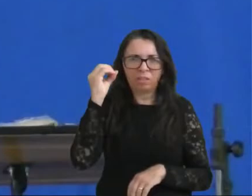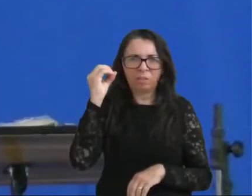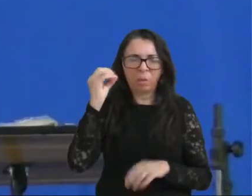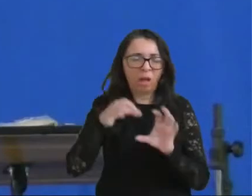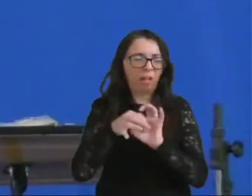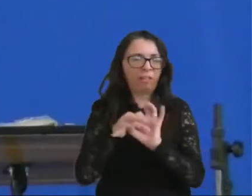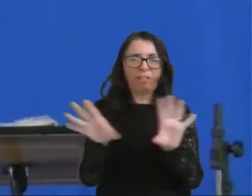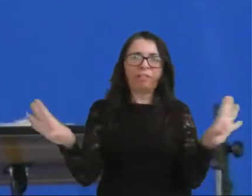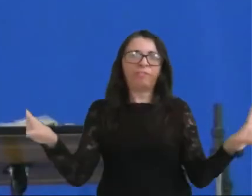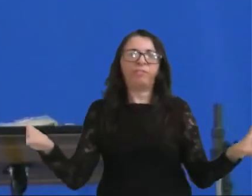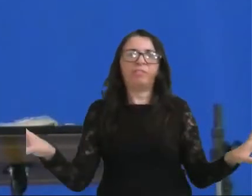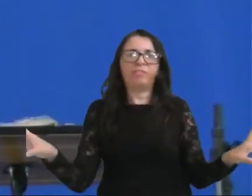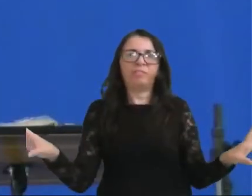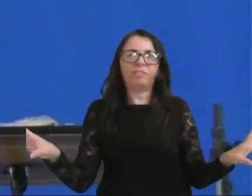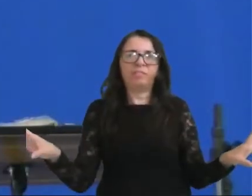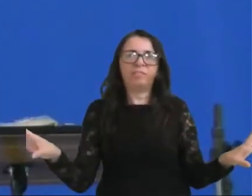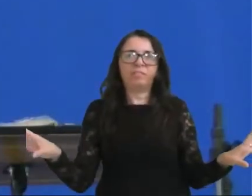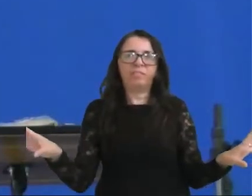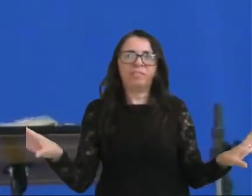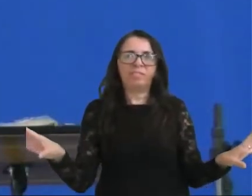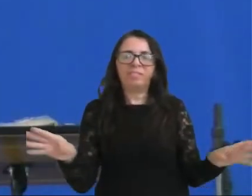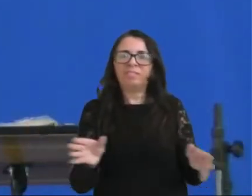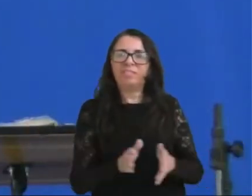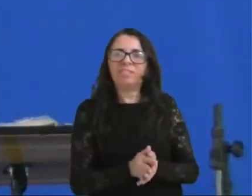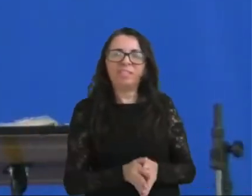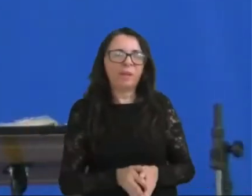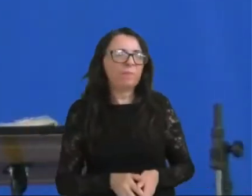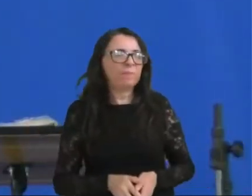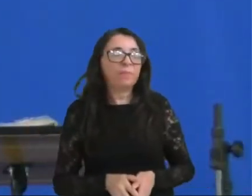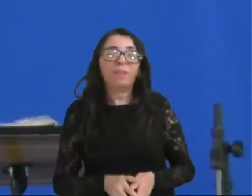proibições. Tudo pode, tudo vale.